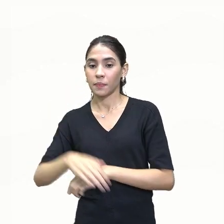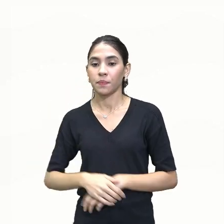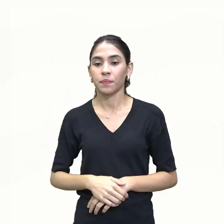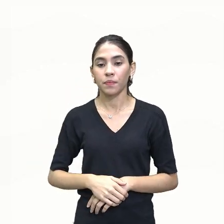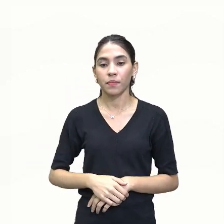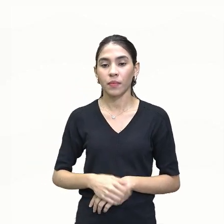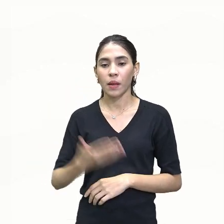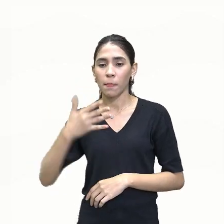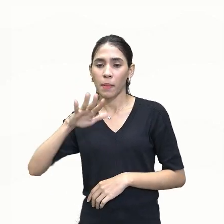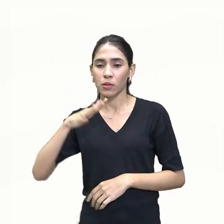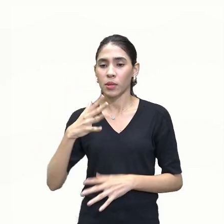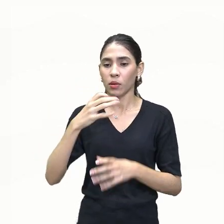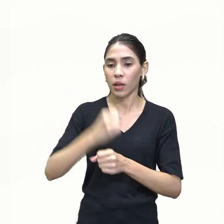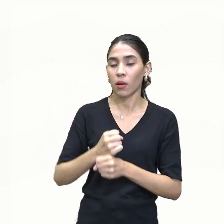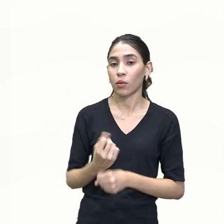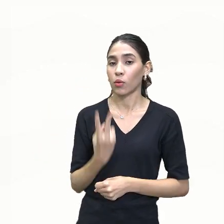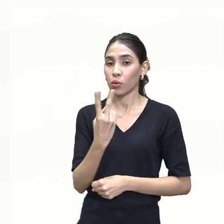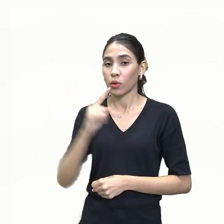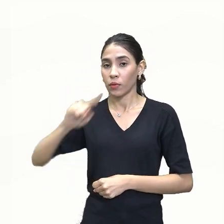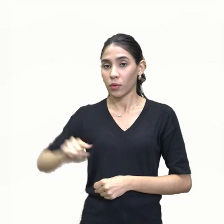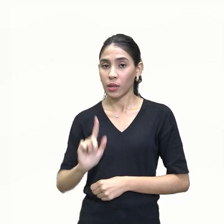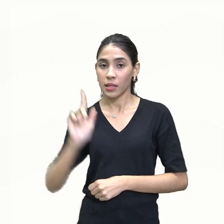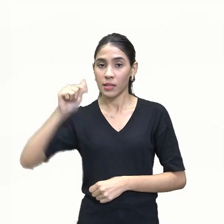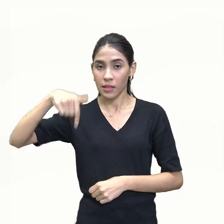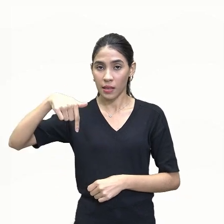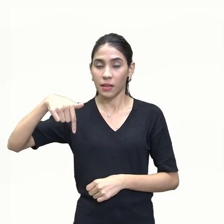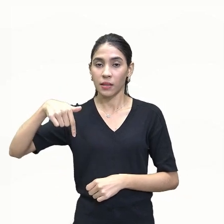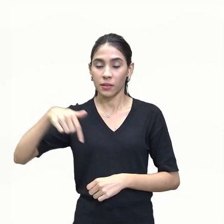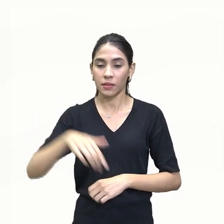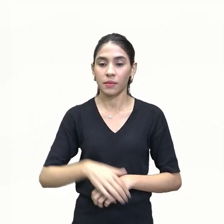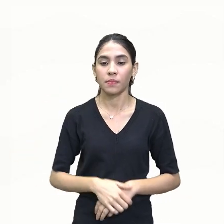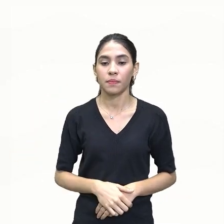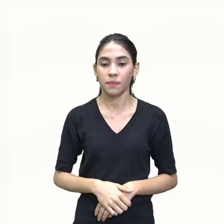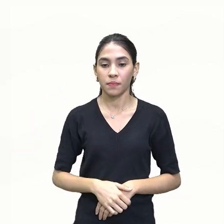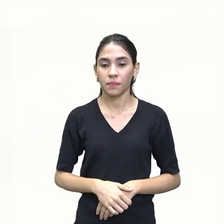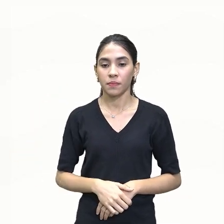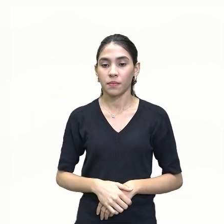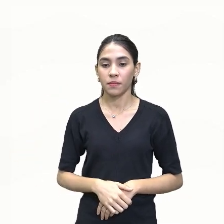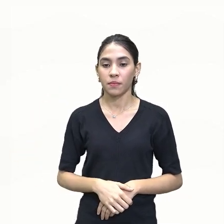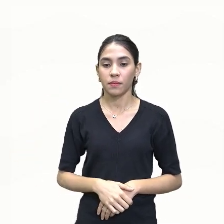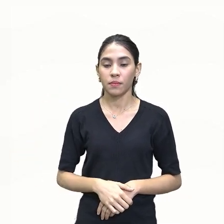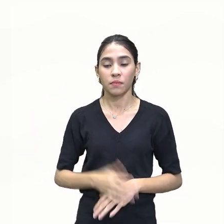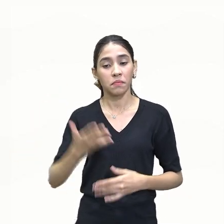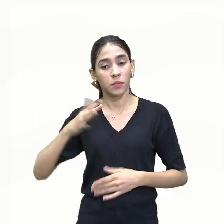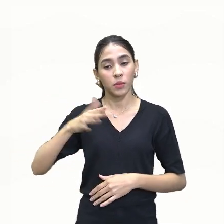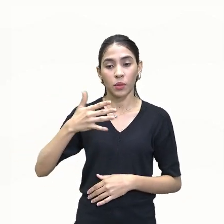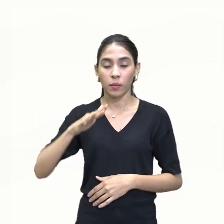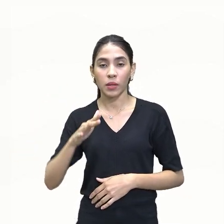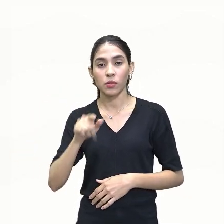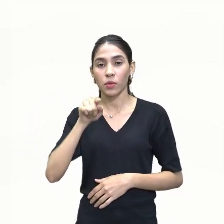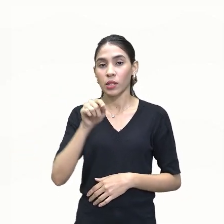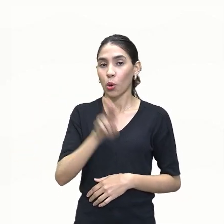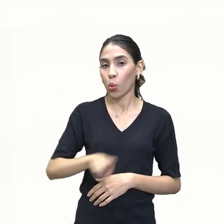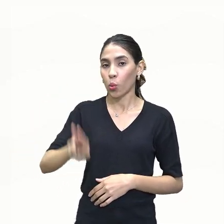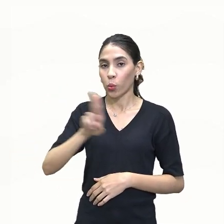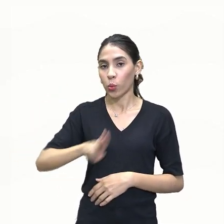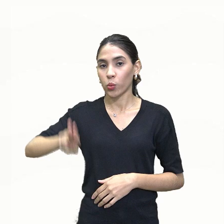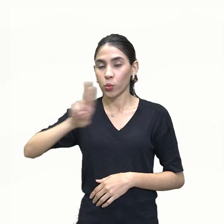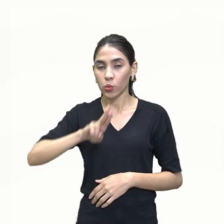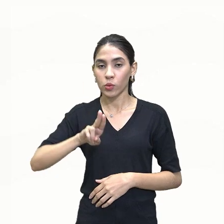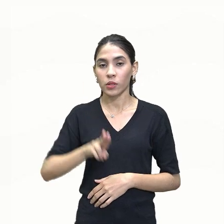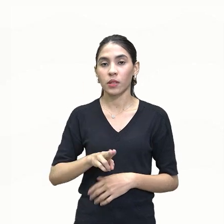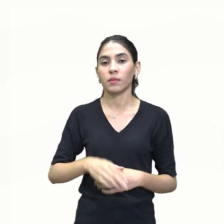Nós sabemos que isso é um número irracional, tá? De infinitas casas decimais, mas geralmente nós usamos aqui